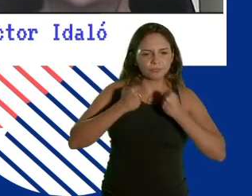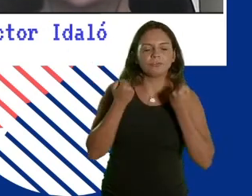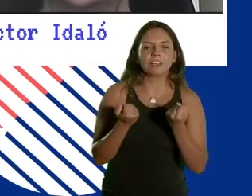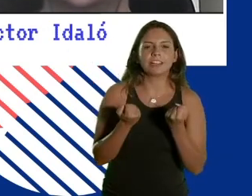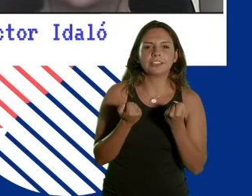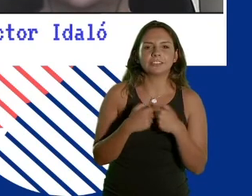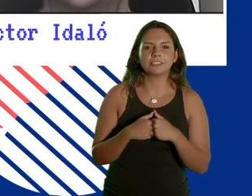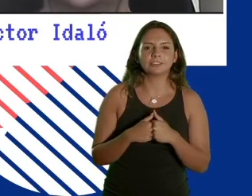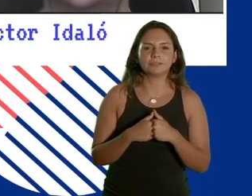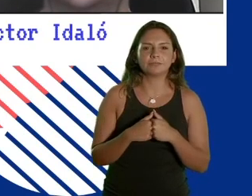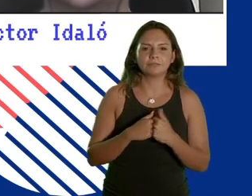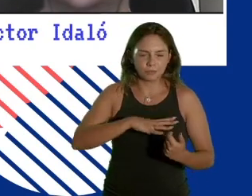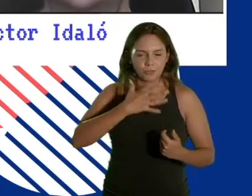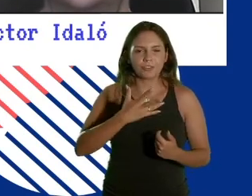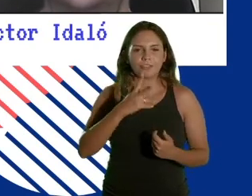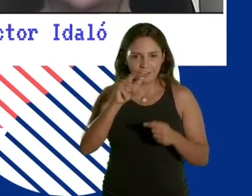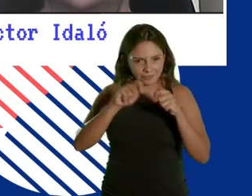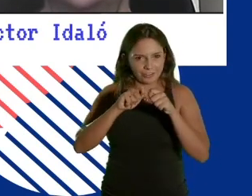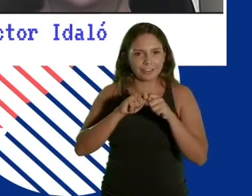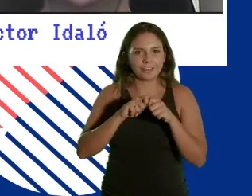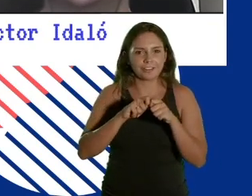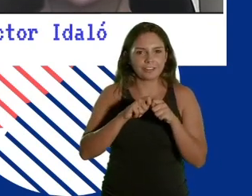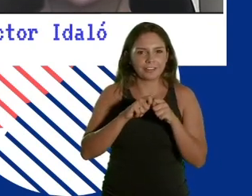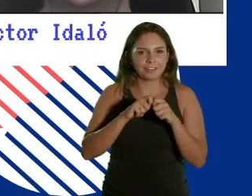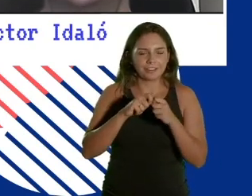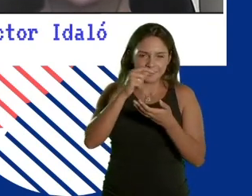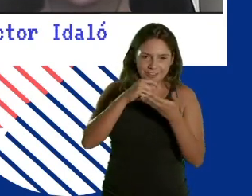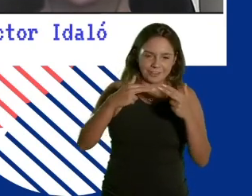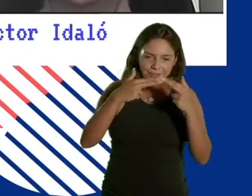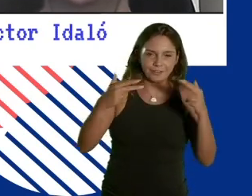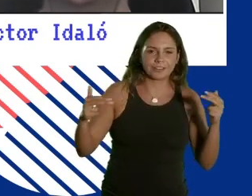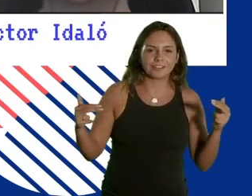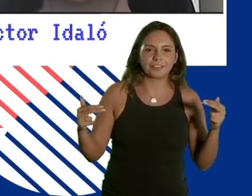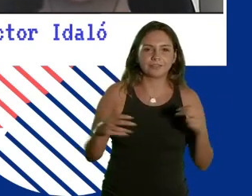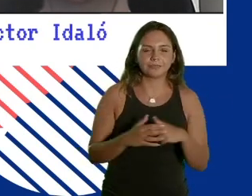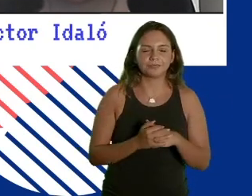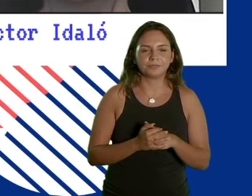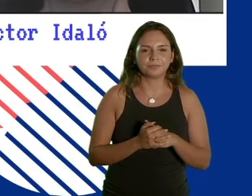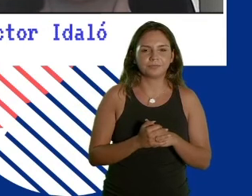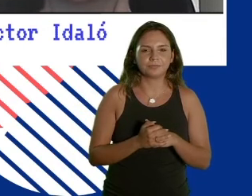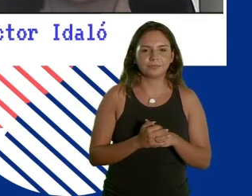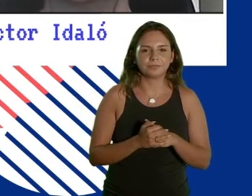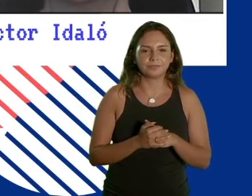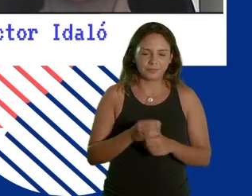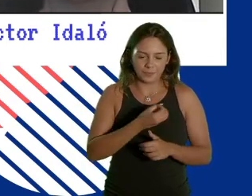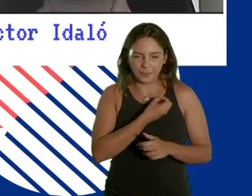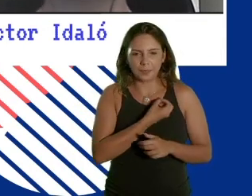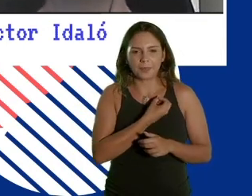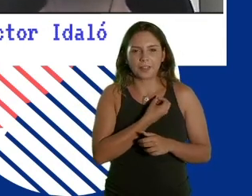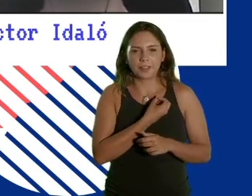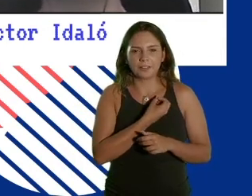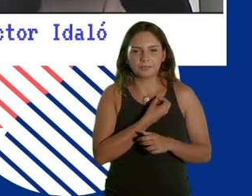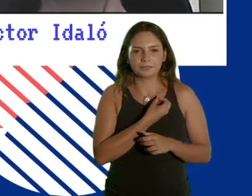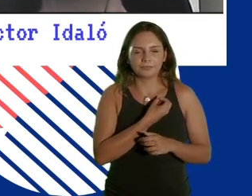valente, que ainda vai fazer escrever coisa nessa vida